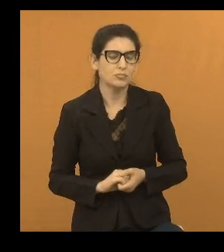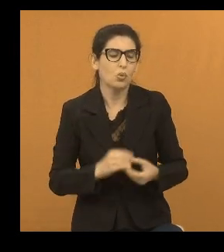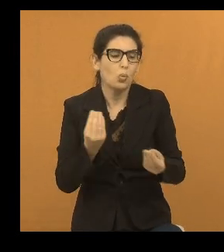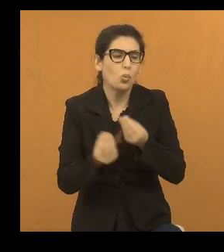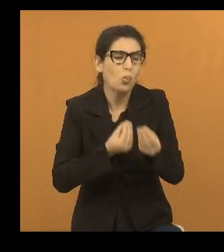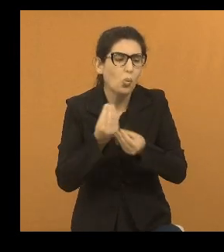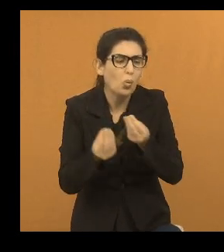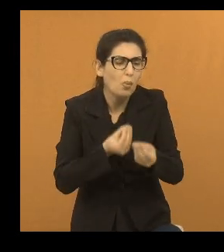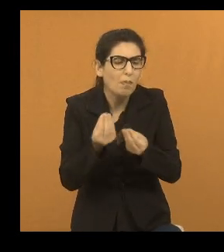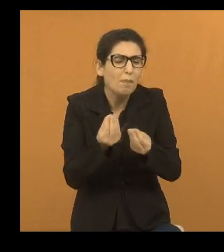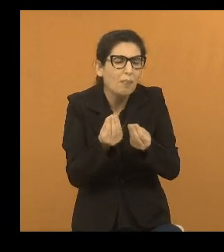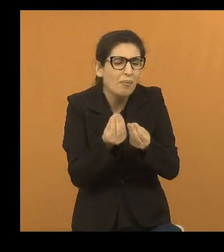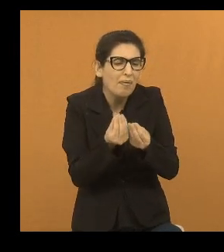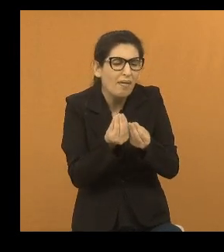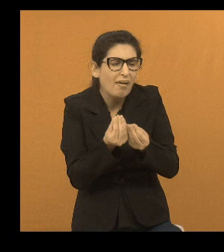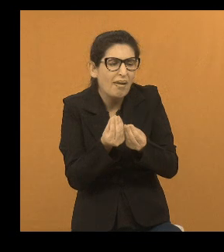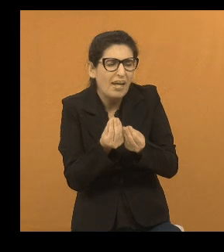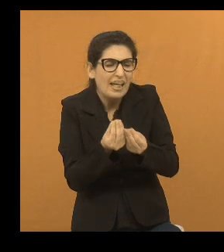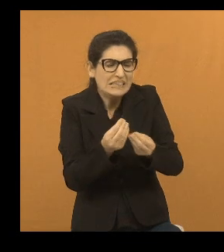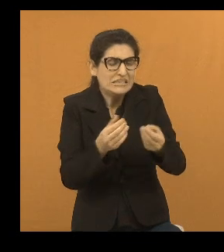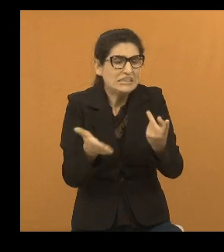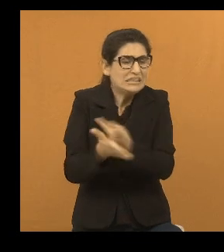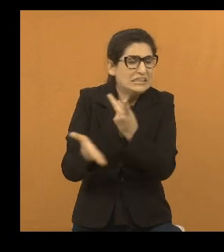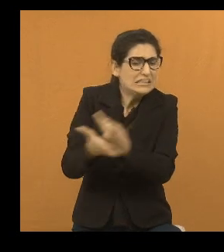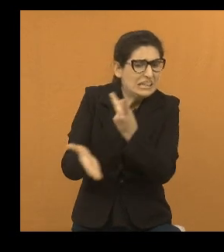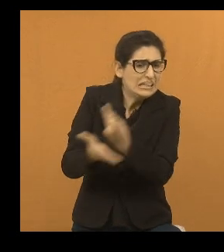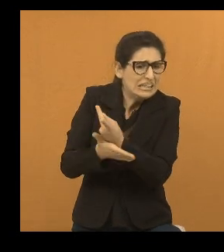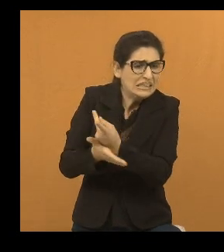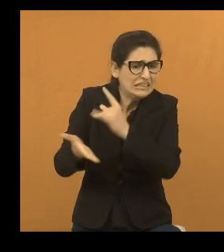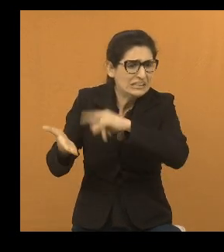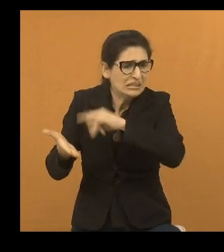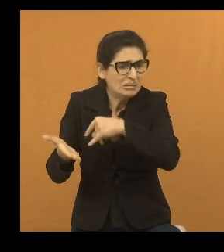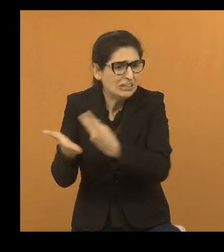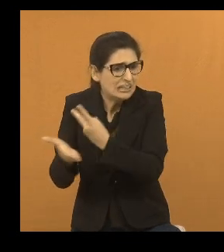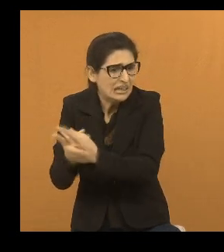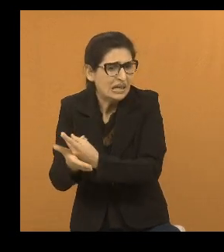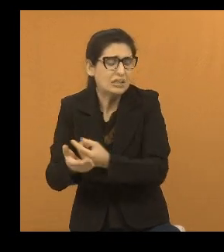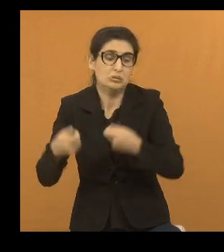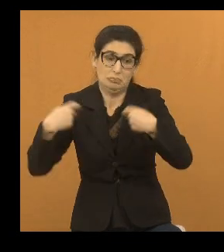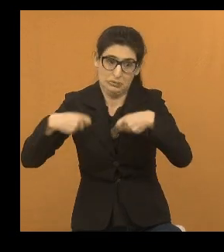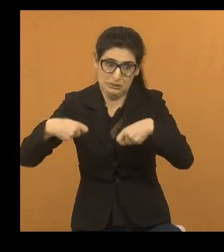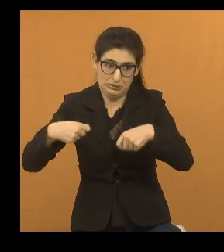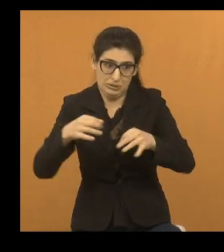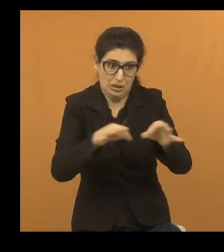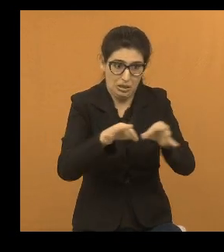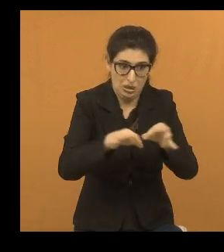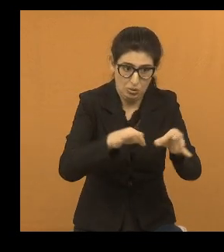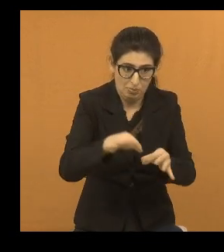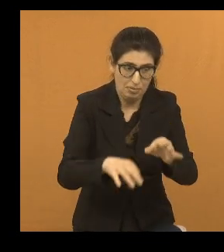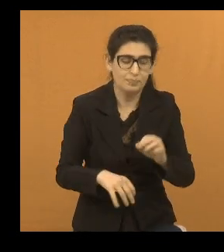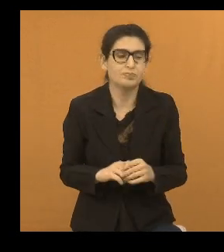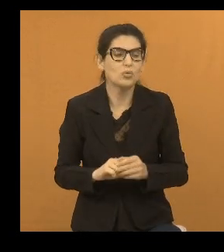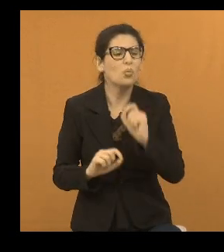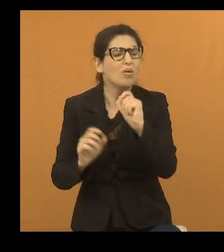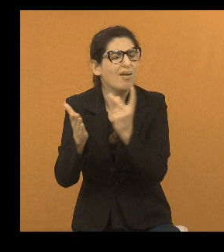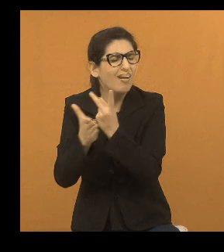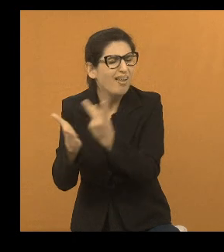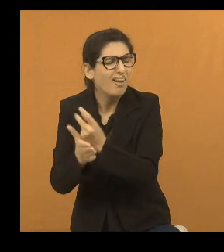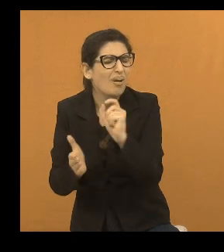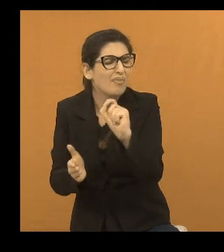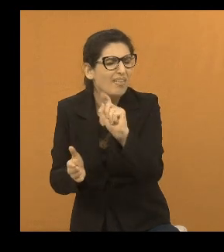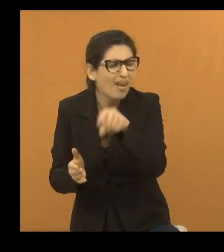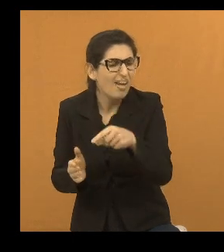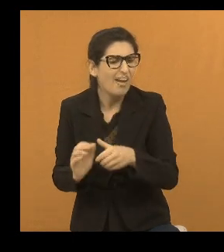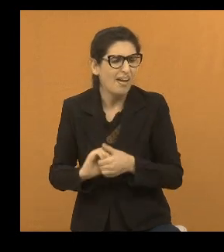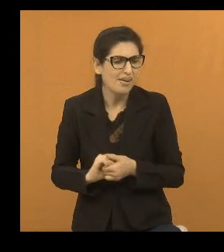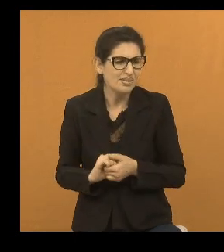diagnóstico que foi identificado, e a solução é a regularização fundiária. O parcelamento irregular é uma